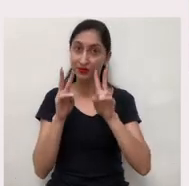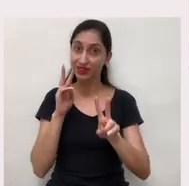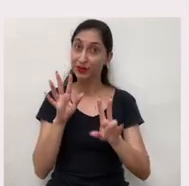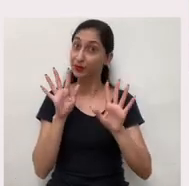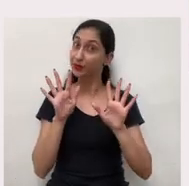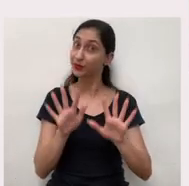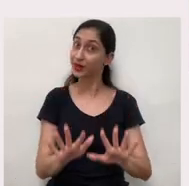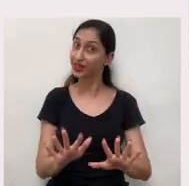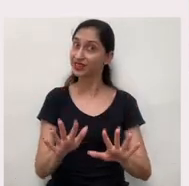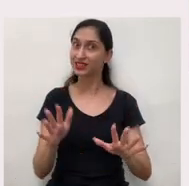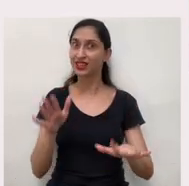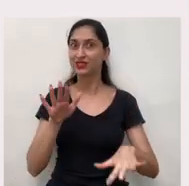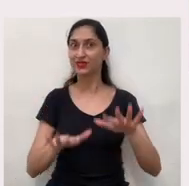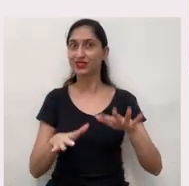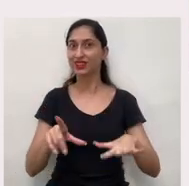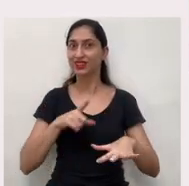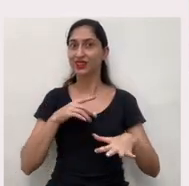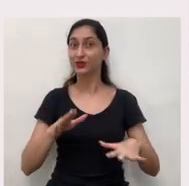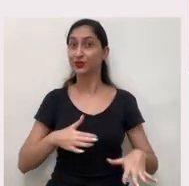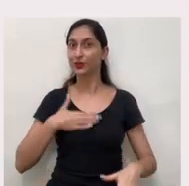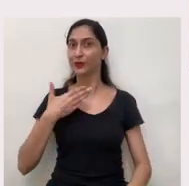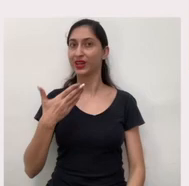quando pegas de surpresa.